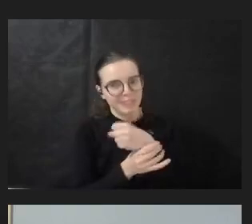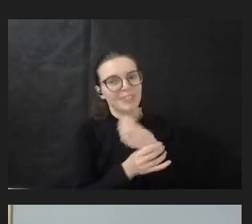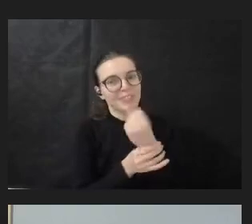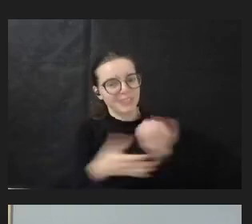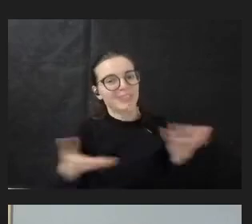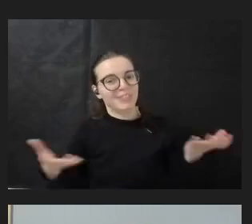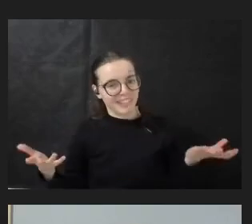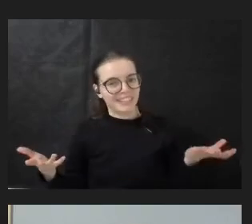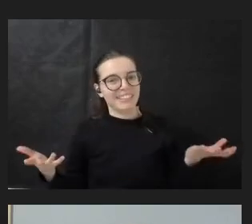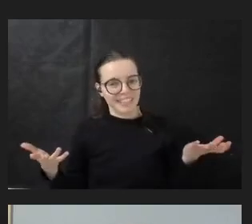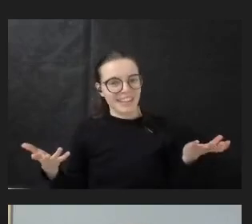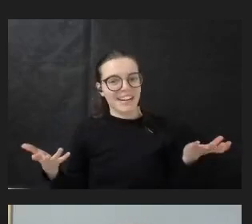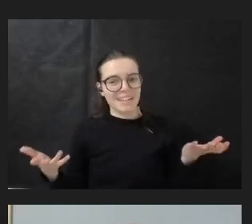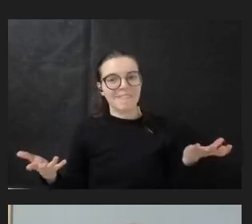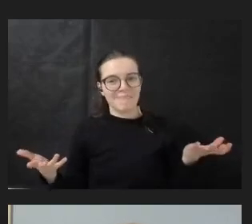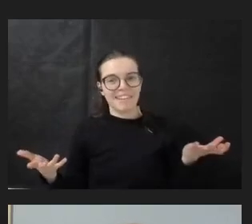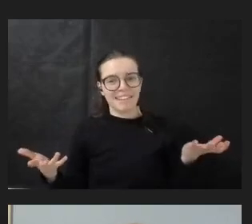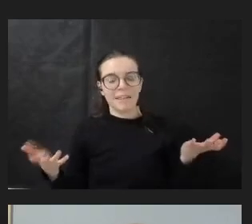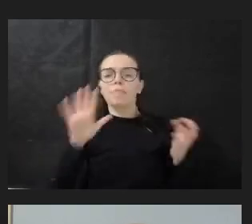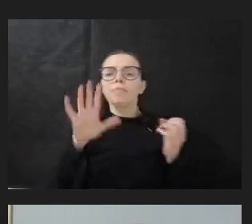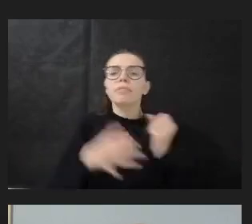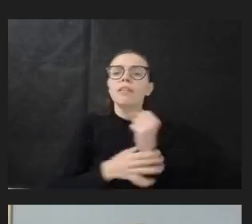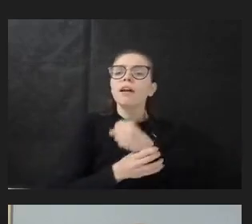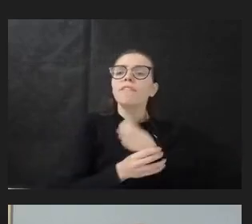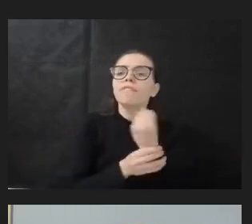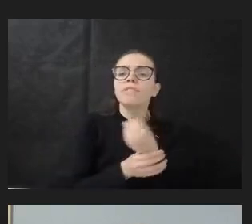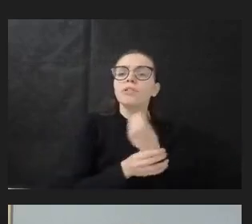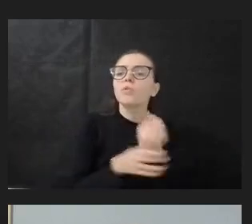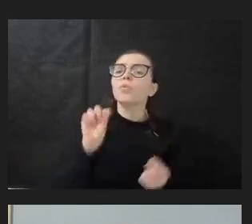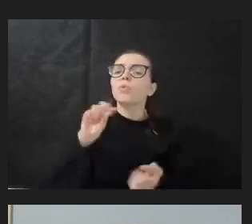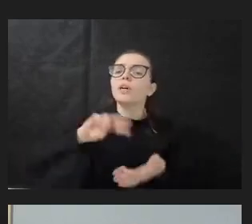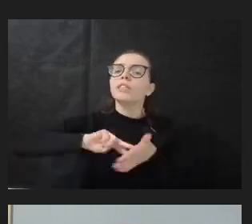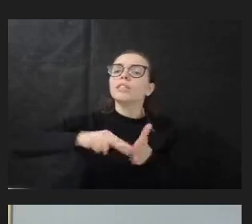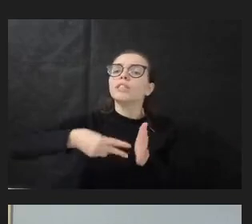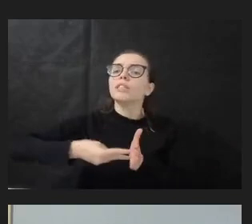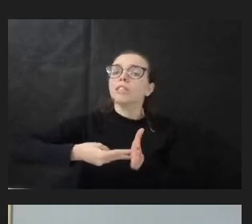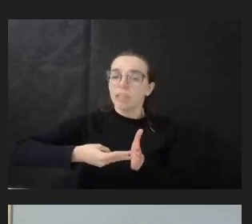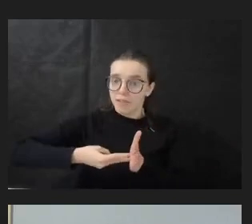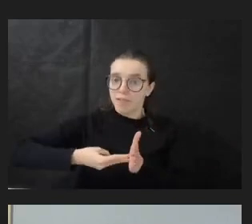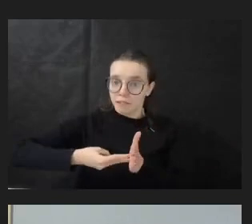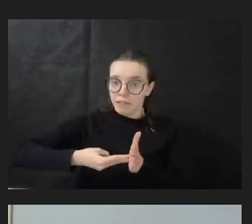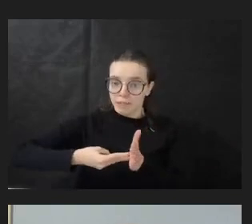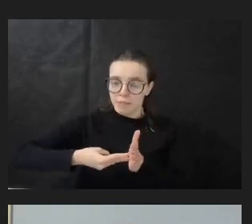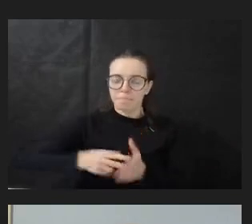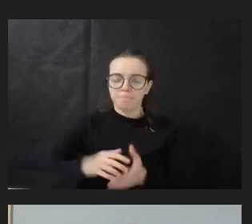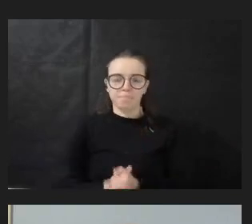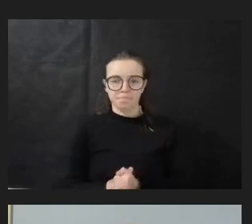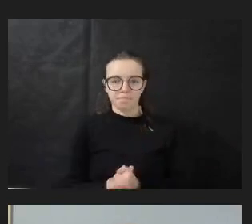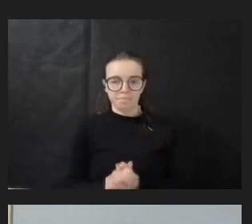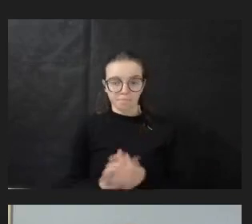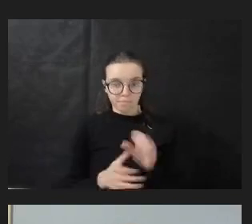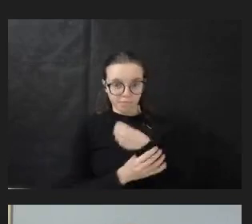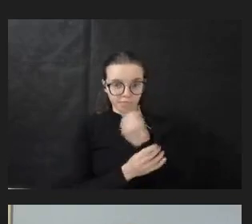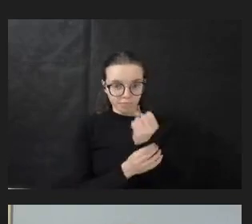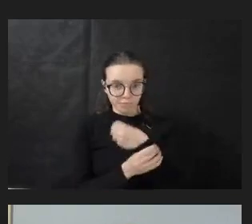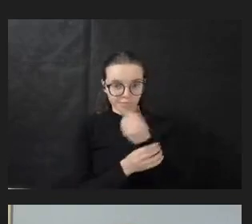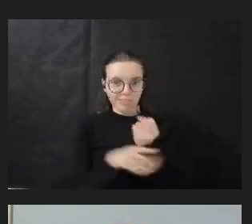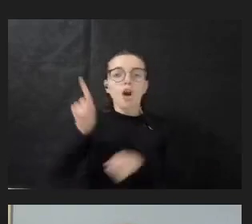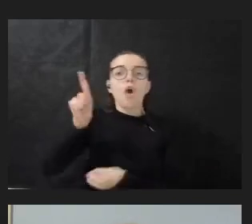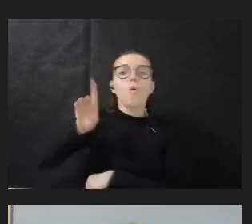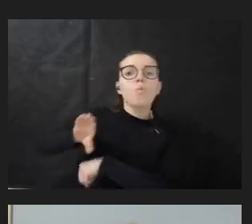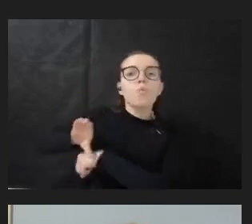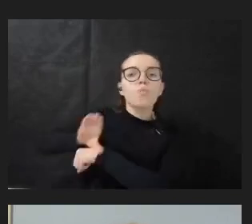assim, então, o que é a fisioterapia? Né? De acordo com o conselho, eu vou falar é